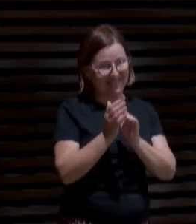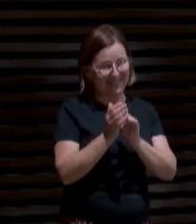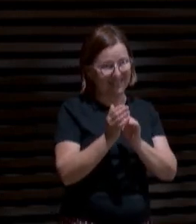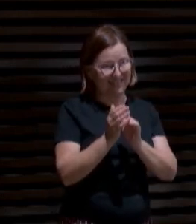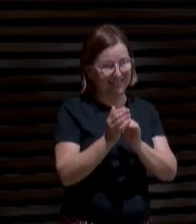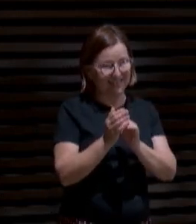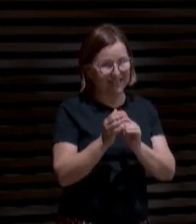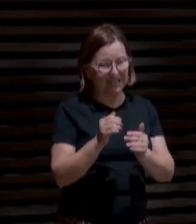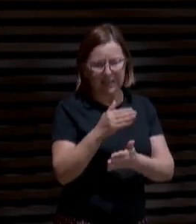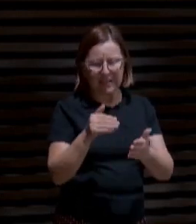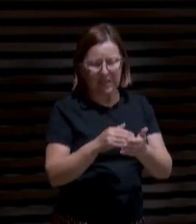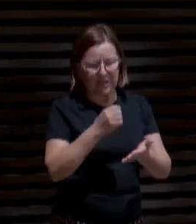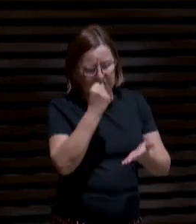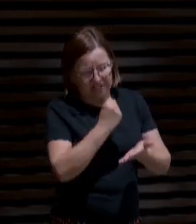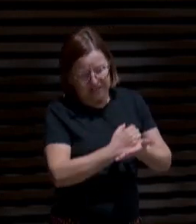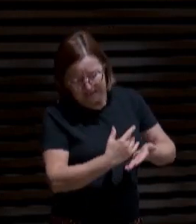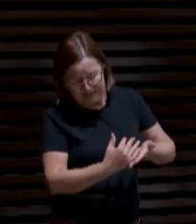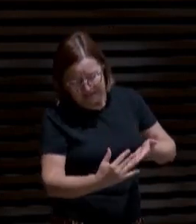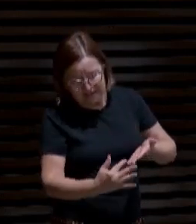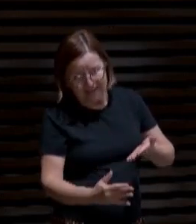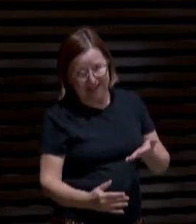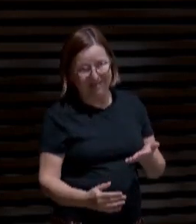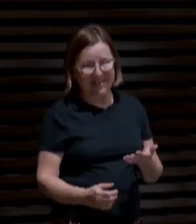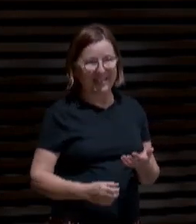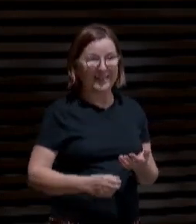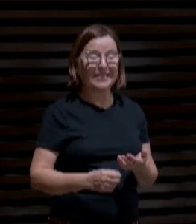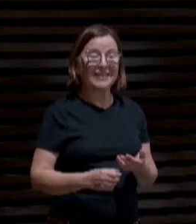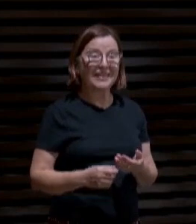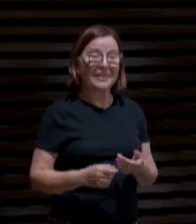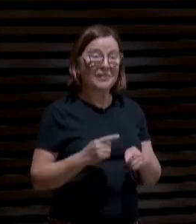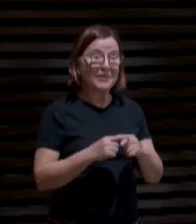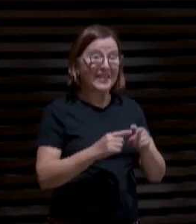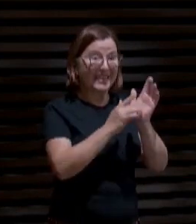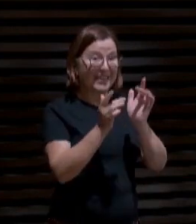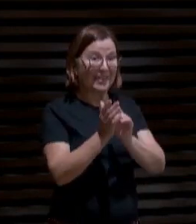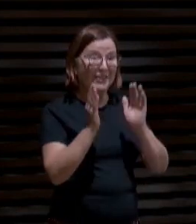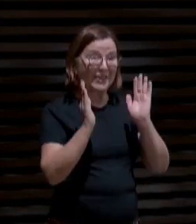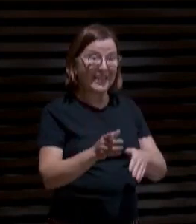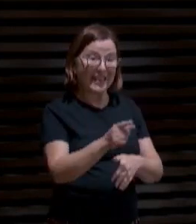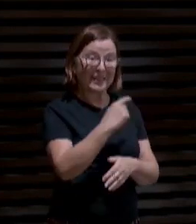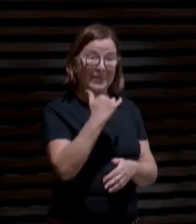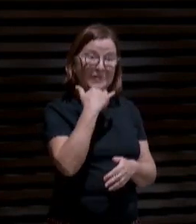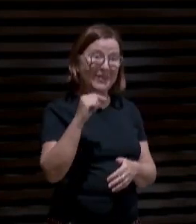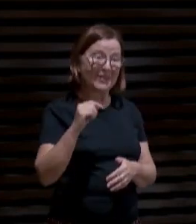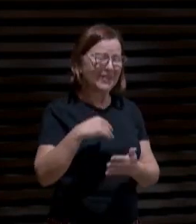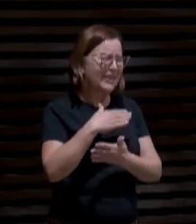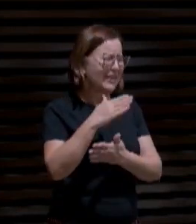que viver debaixo da culpa, porque ele nos perdoou de todos os nossos pecados.